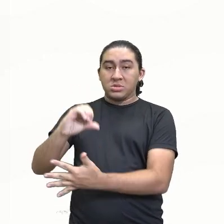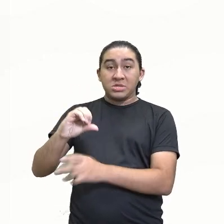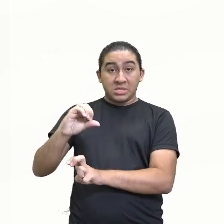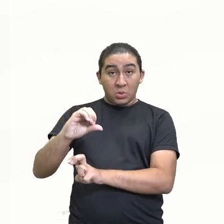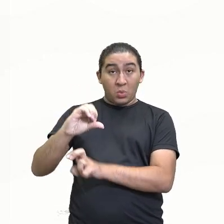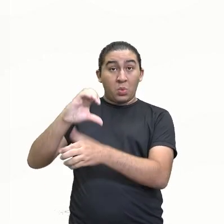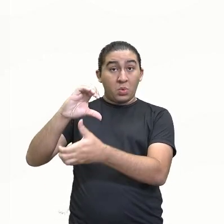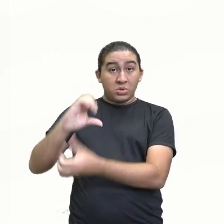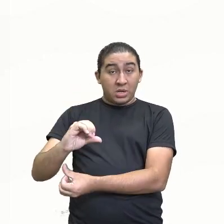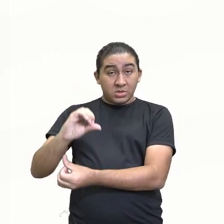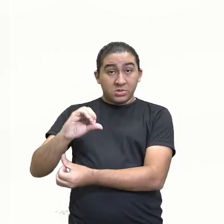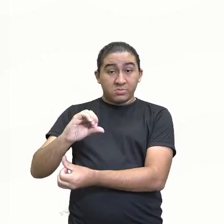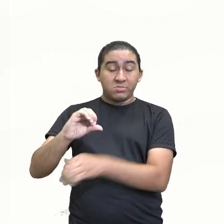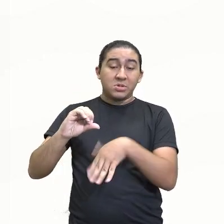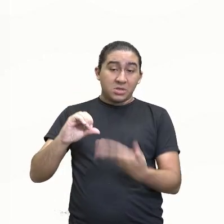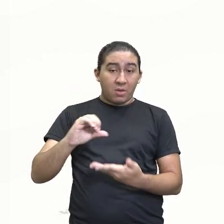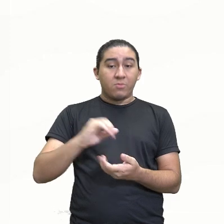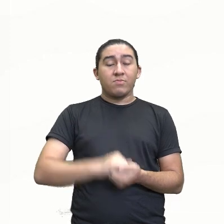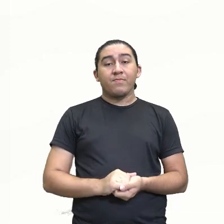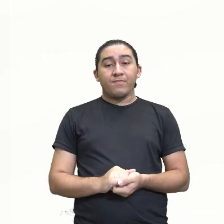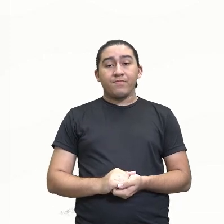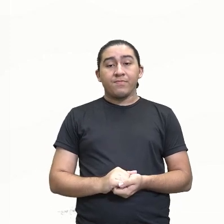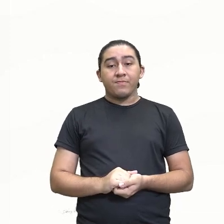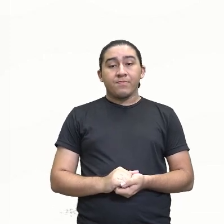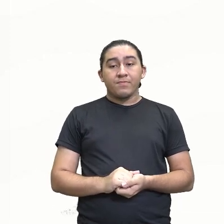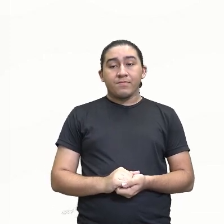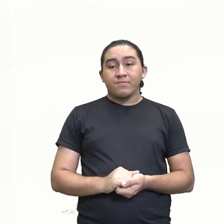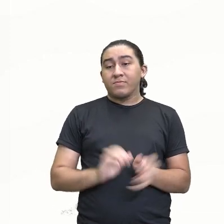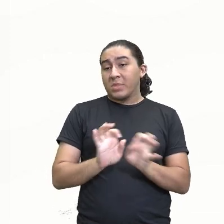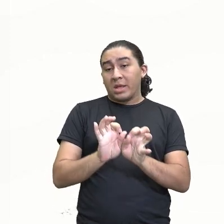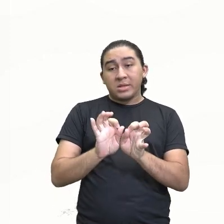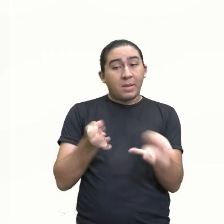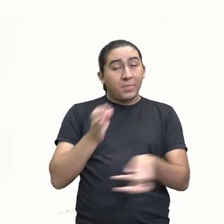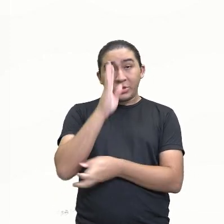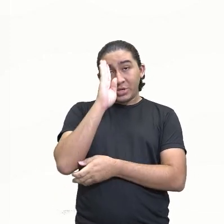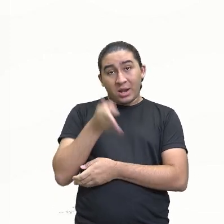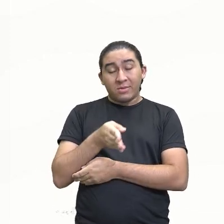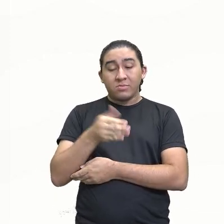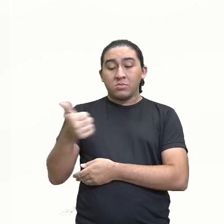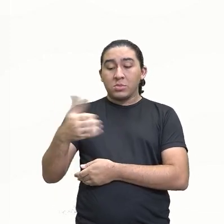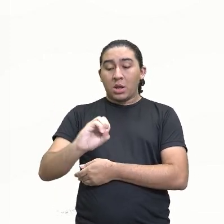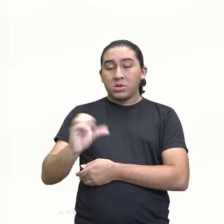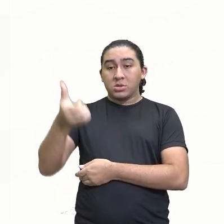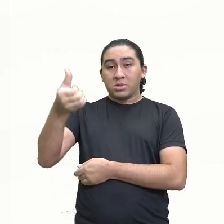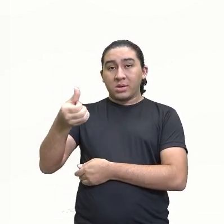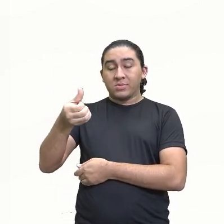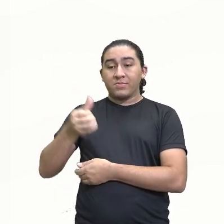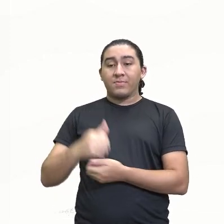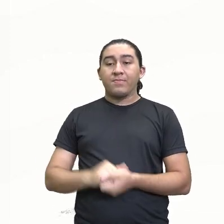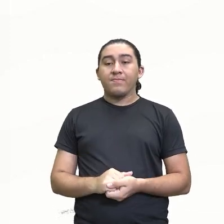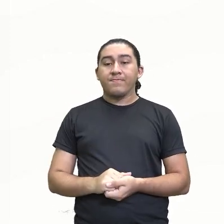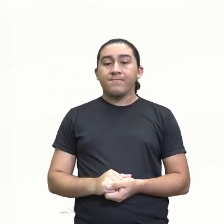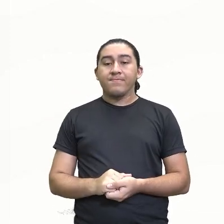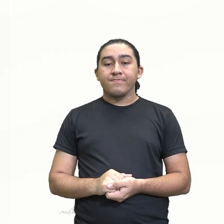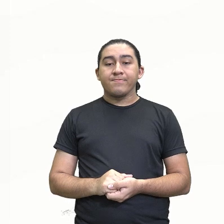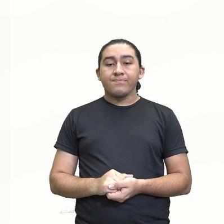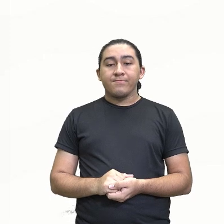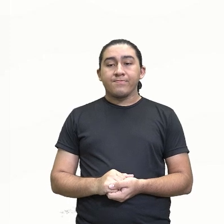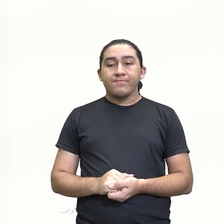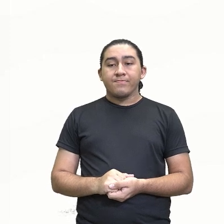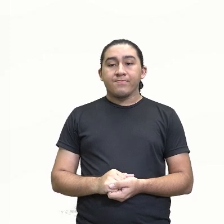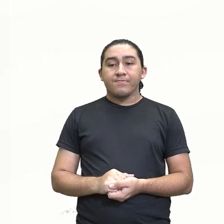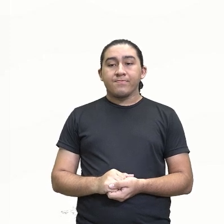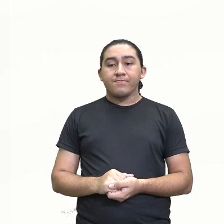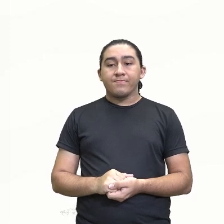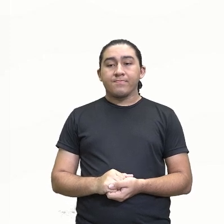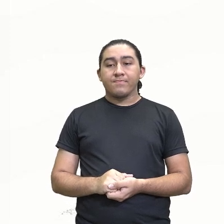é igual a 1 milhão. Então, pronto, temos a nossa resposta. E eu vou apagar tudo aqui para que fique mais organizado,